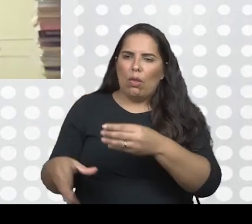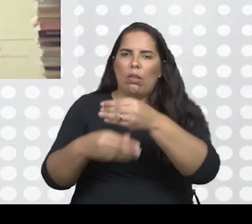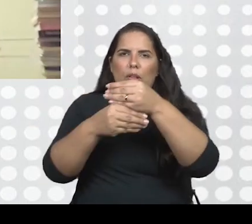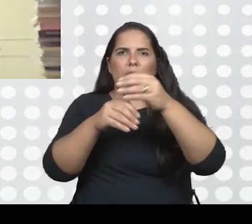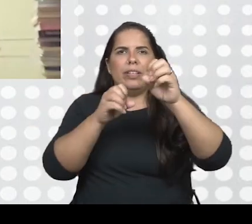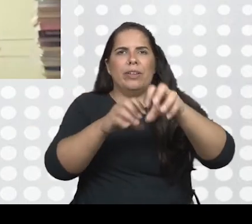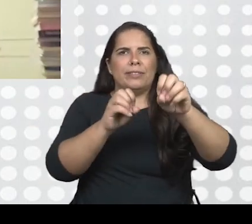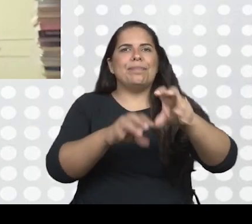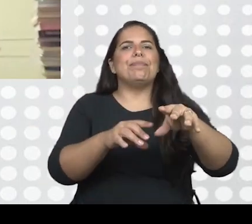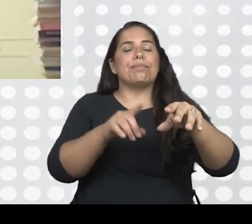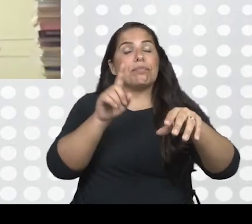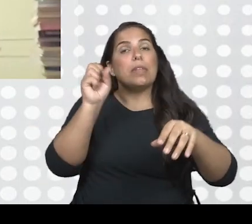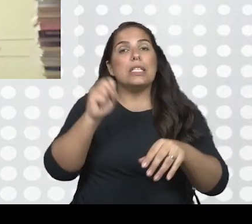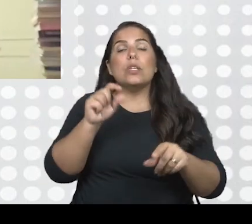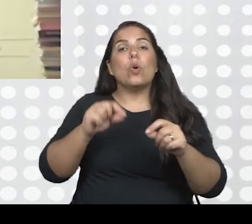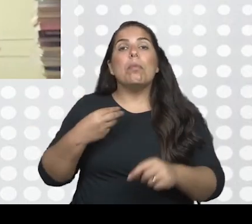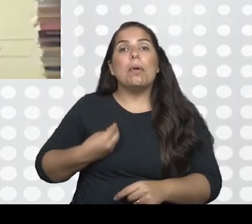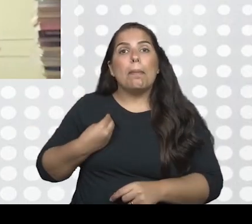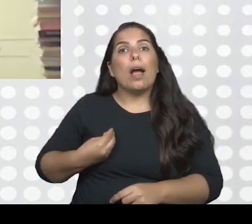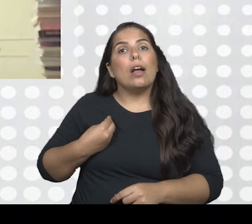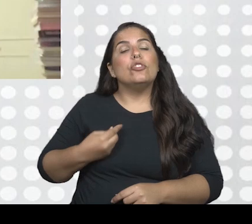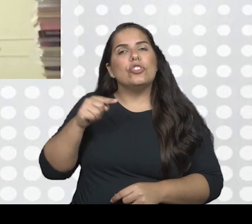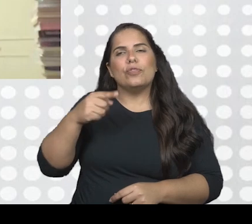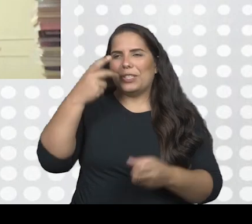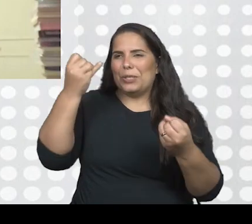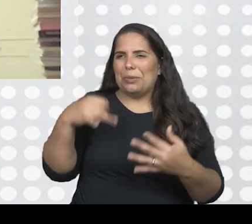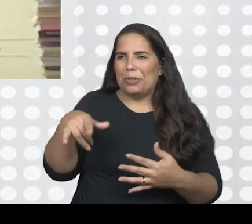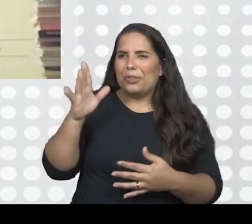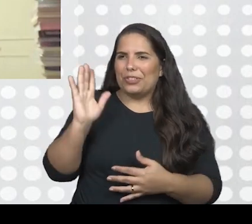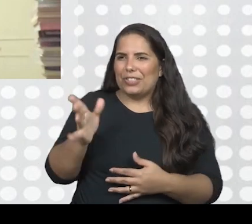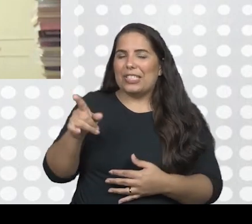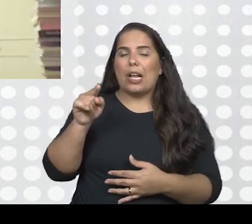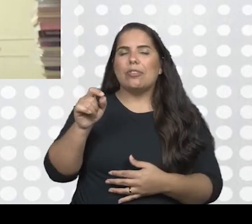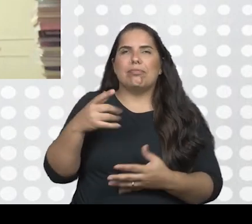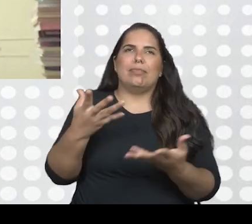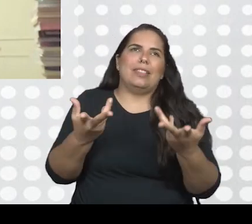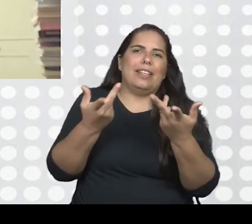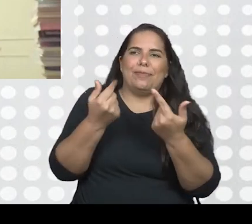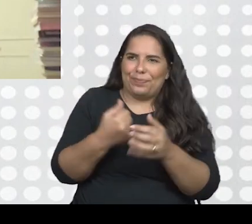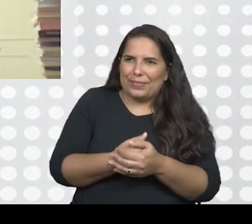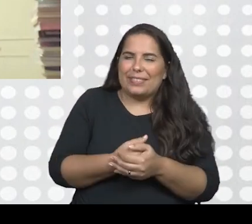da educação, e sim como parte integrante, aí, como você mesma disse agora de modo brilhante,